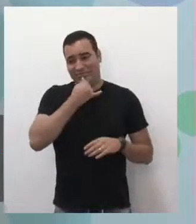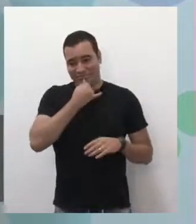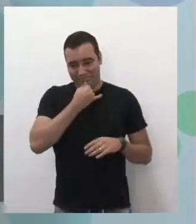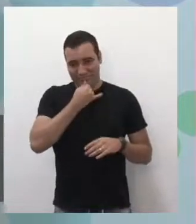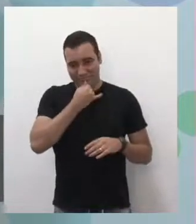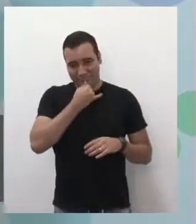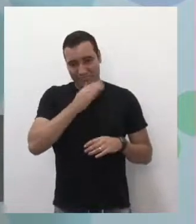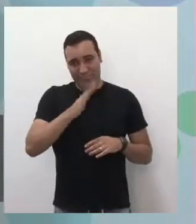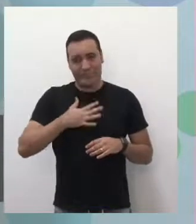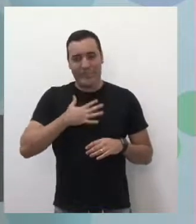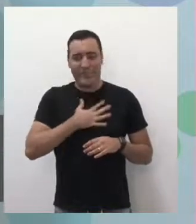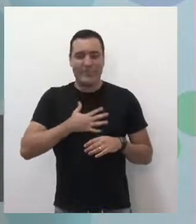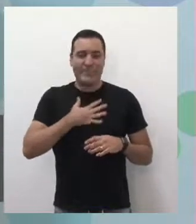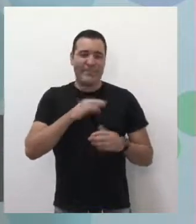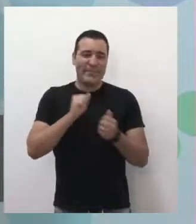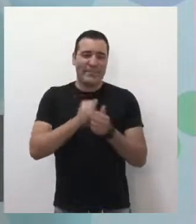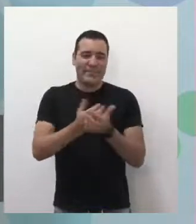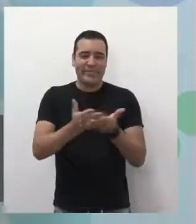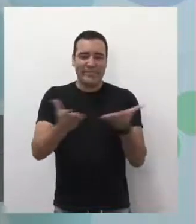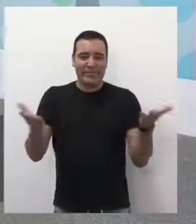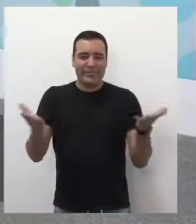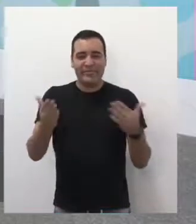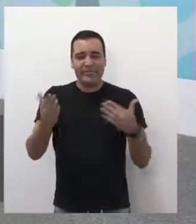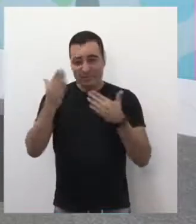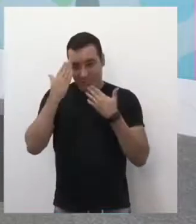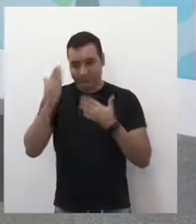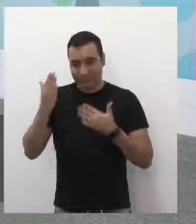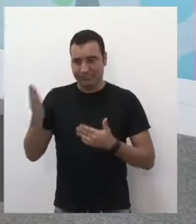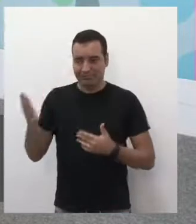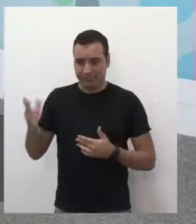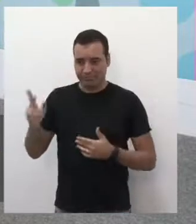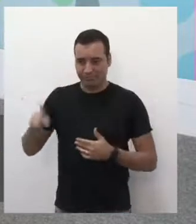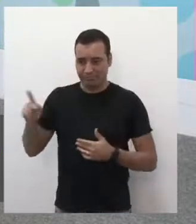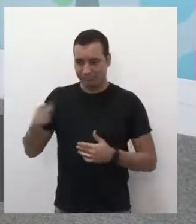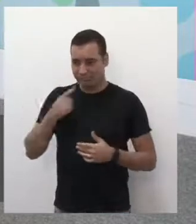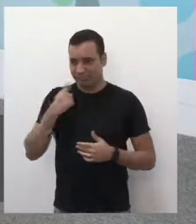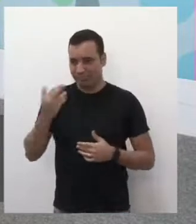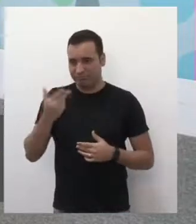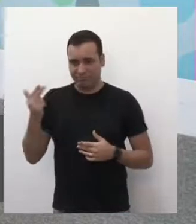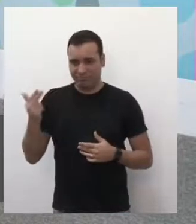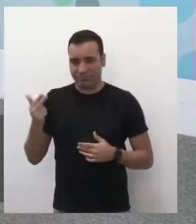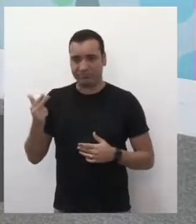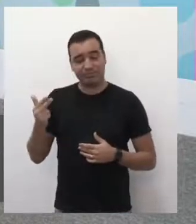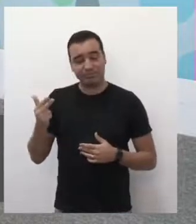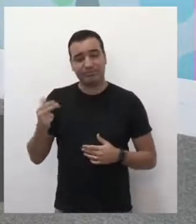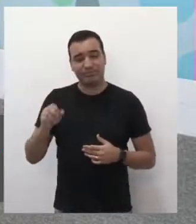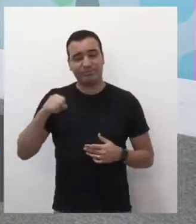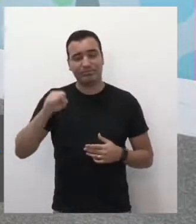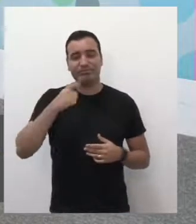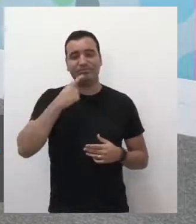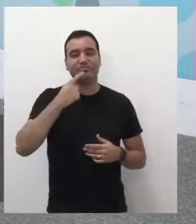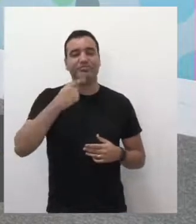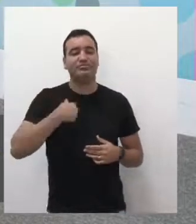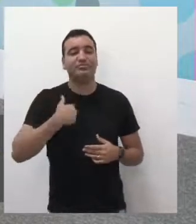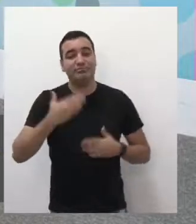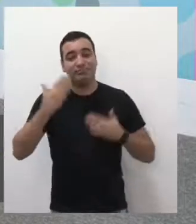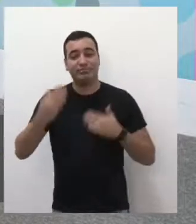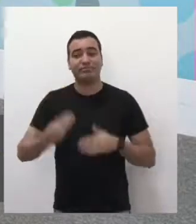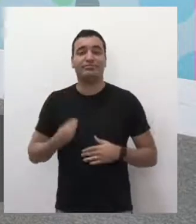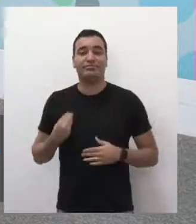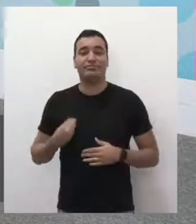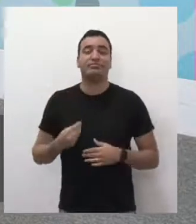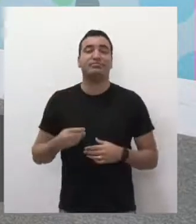prazer estar com vocês. Agradecer ao professor Ed Joel aqui. Quer falar alguma coisa, Ed? Sim, eu quero dizer que eu agradeço também estar aqui e lembrar que